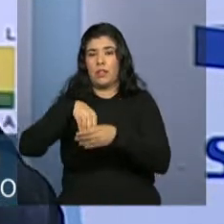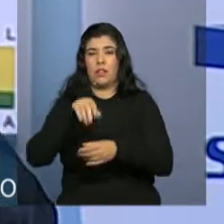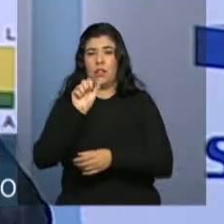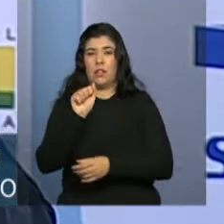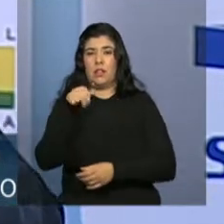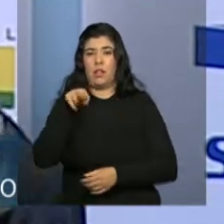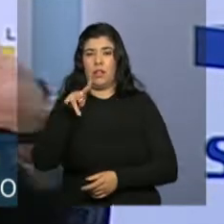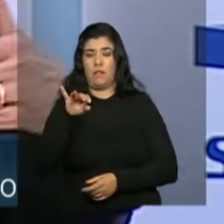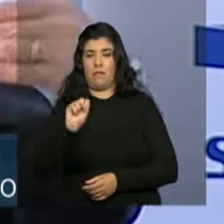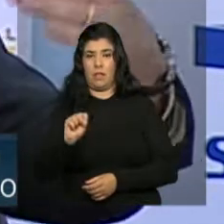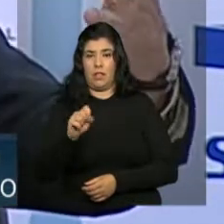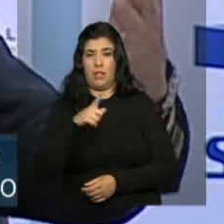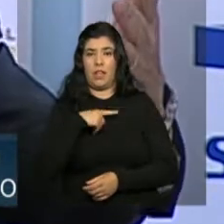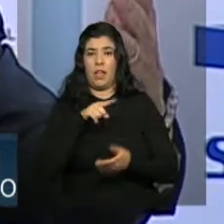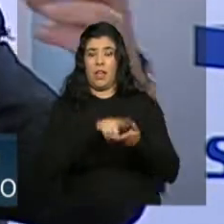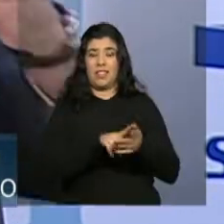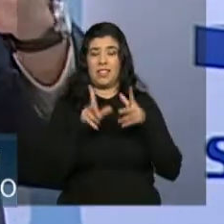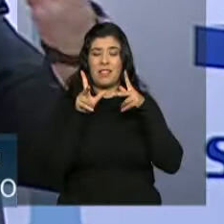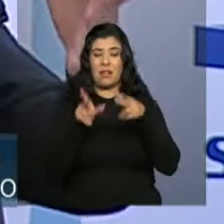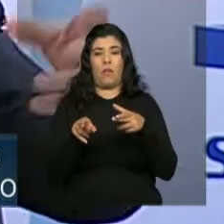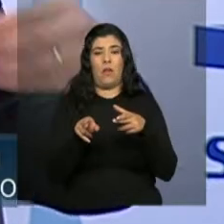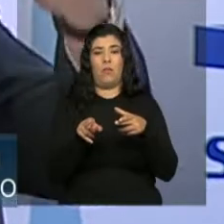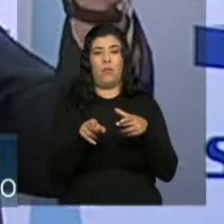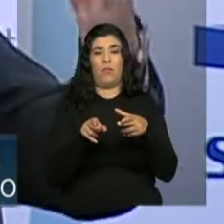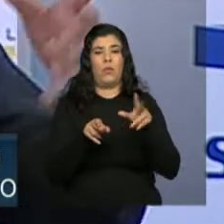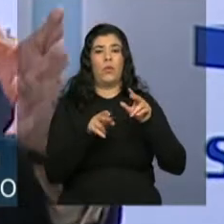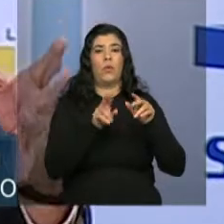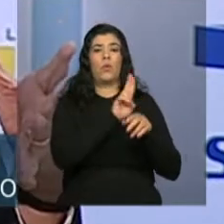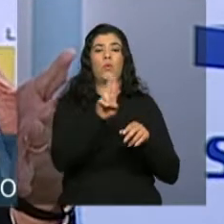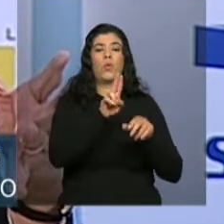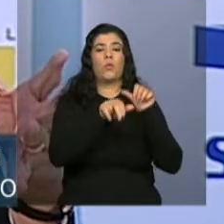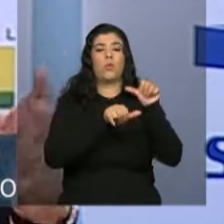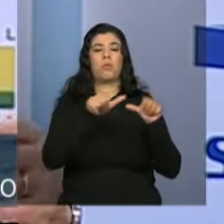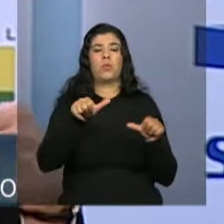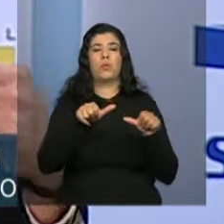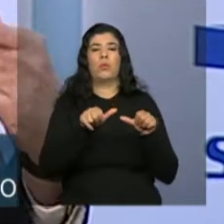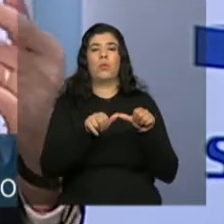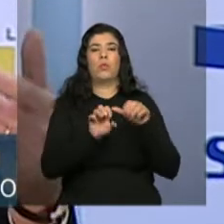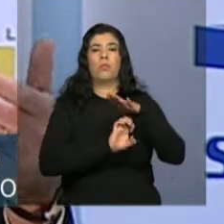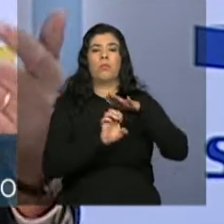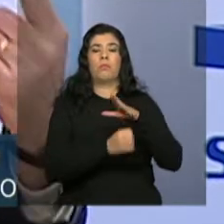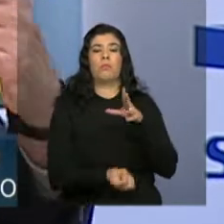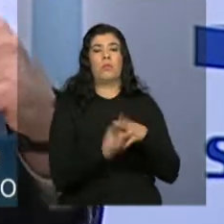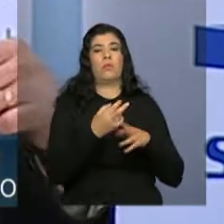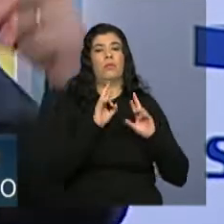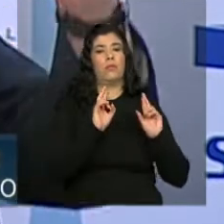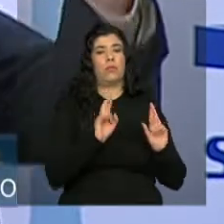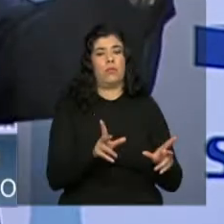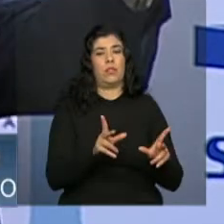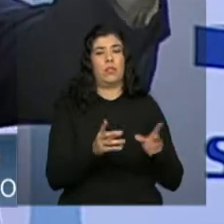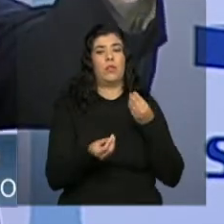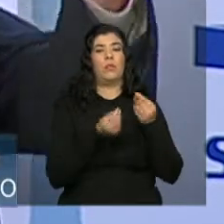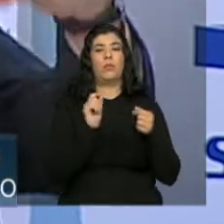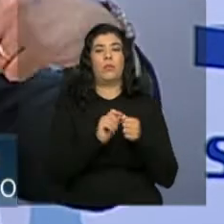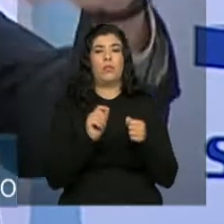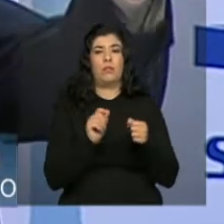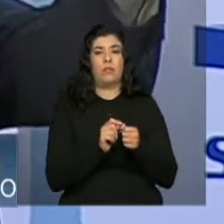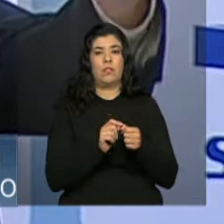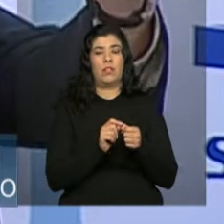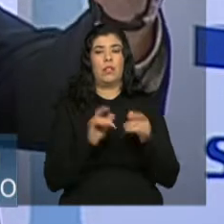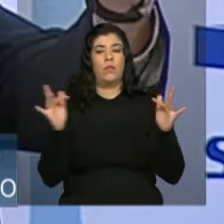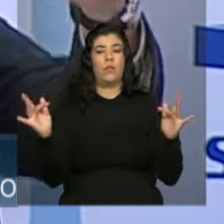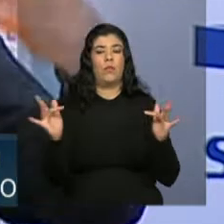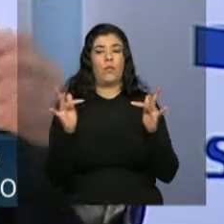Clone ele é exatamente igual ao outro afeta o nome o fabricante é de setra ele passa a ficar de